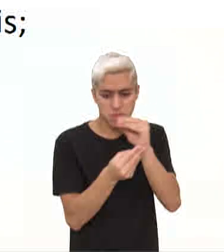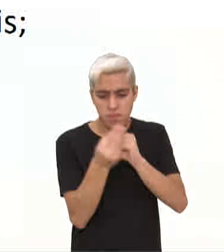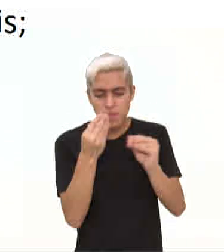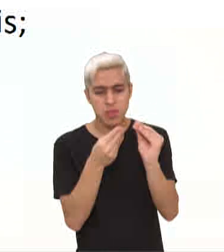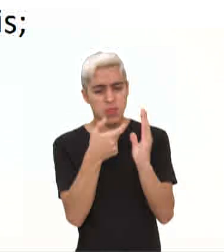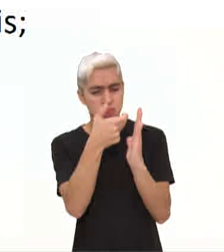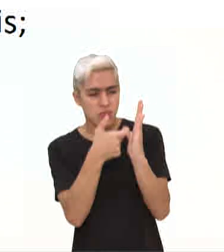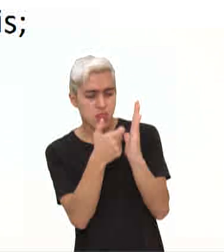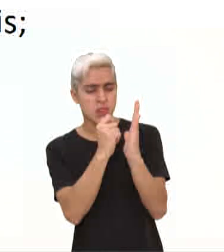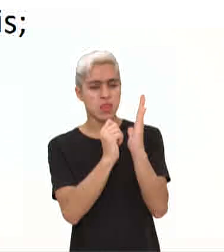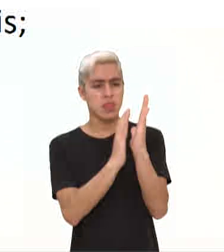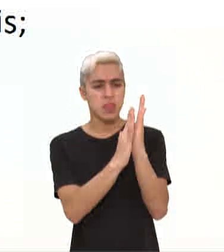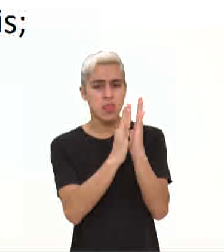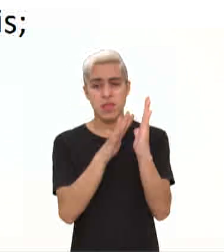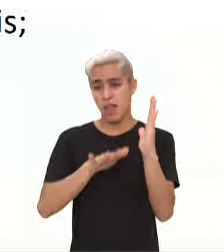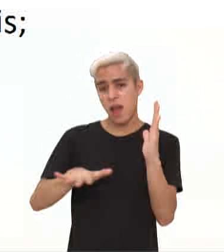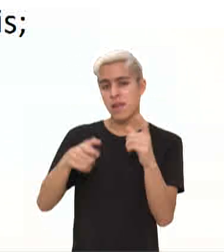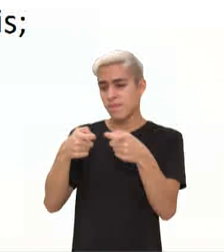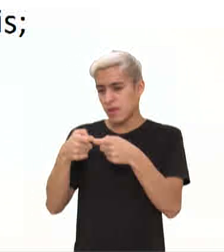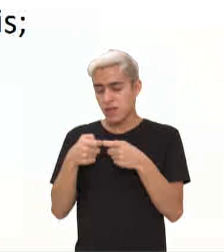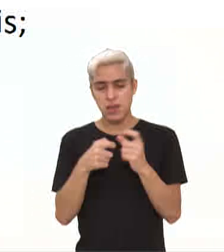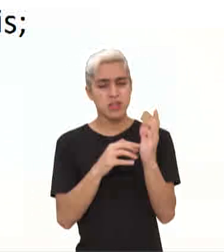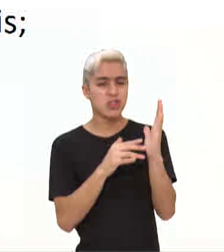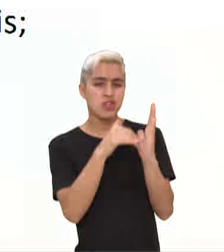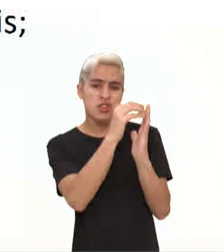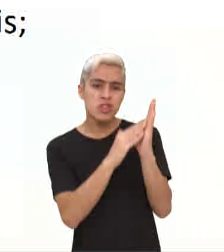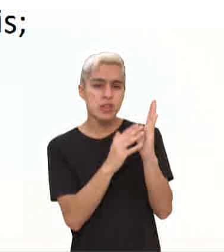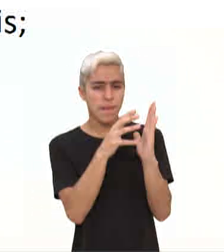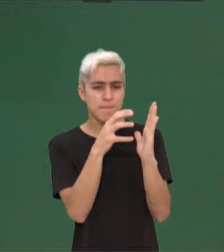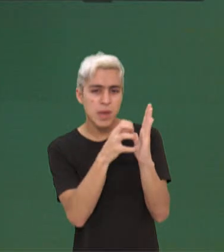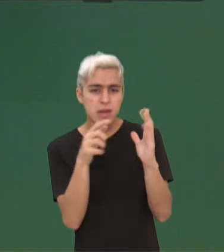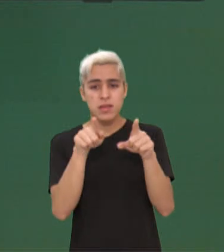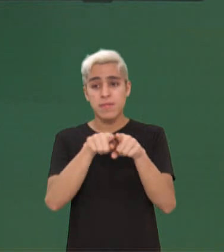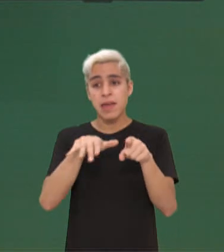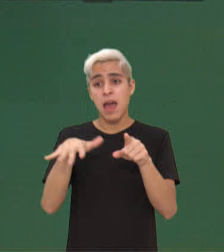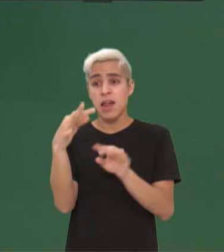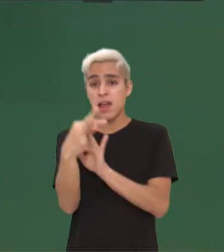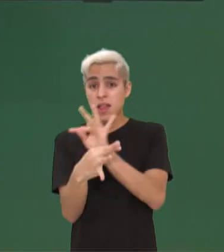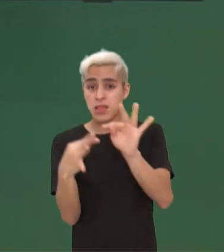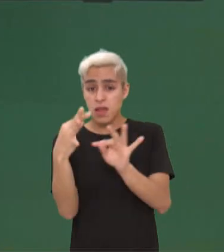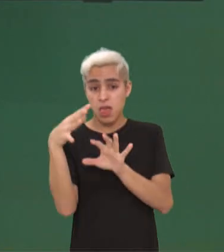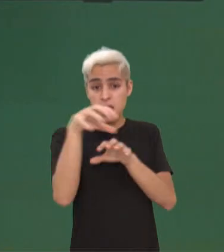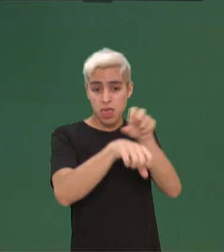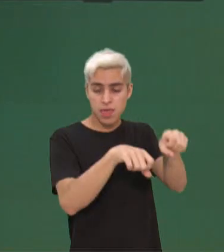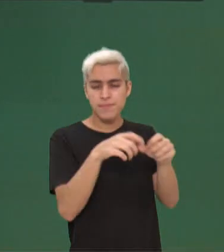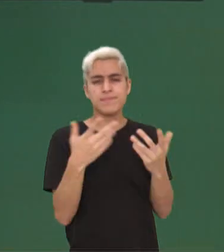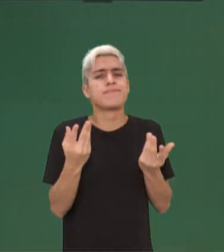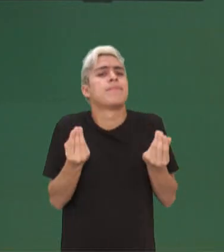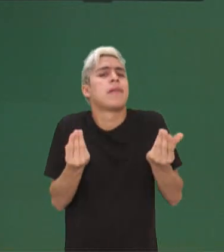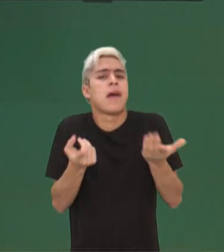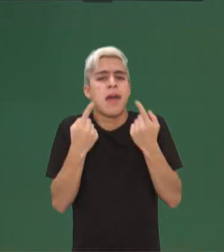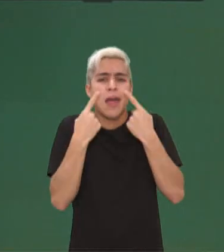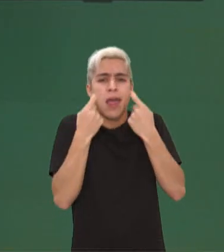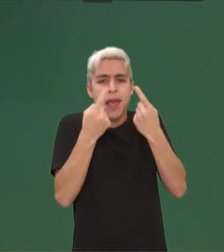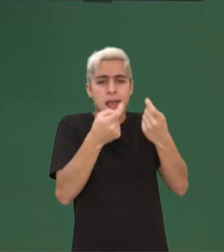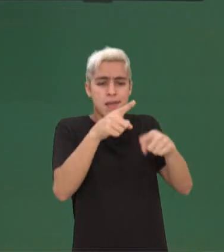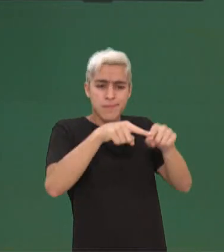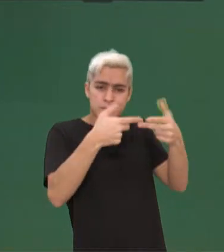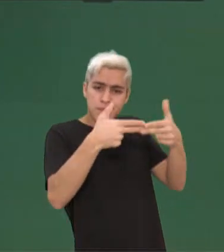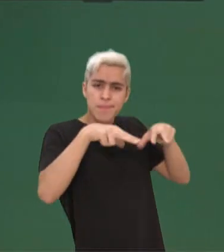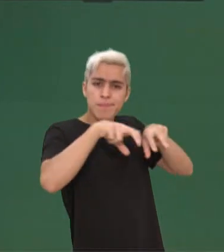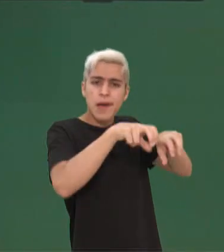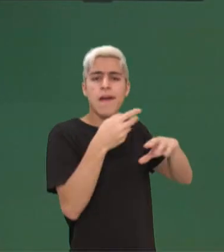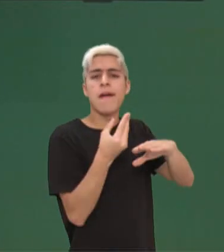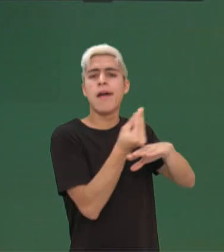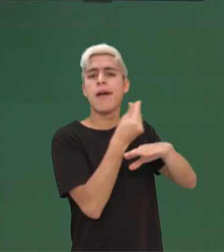polimentos, na metalúrgica, medicina, tintas magnéticas e indústria eletrônica. Ou seja, por que o interesse na exploração do